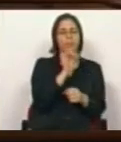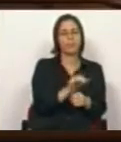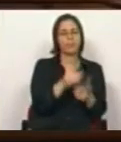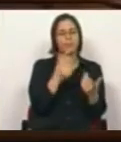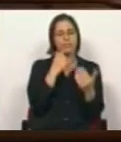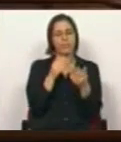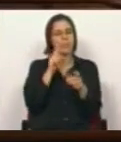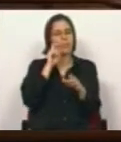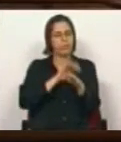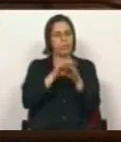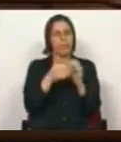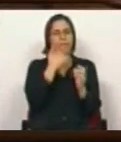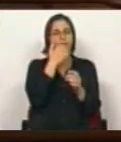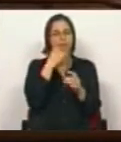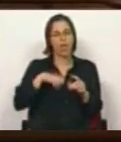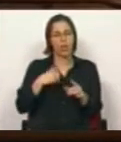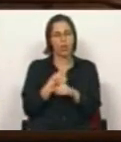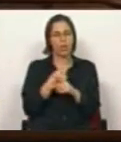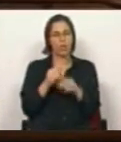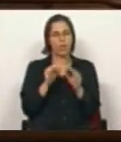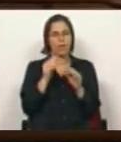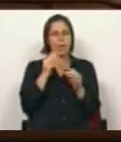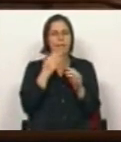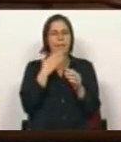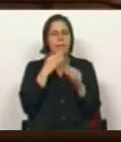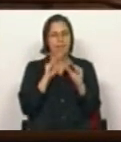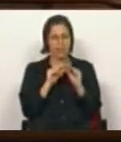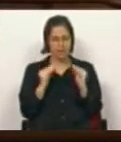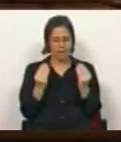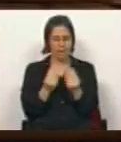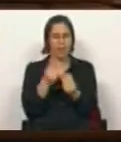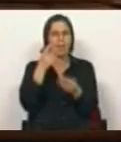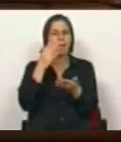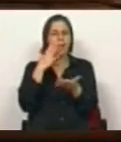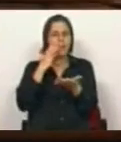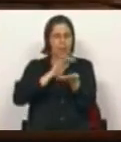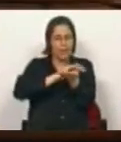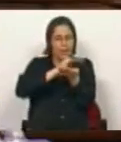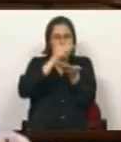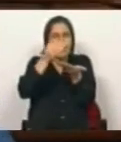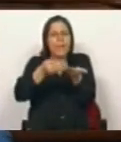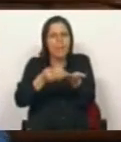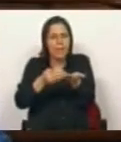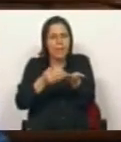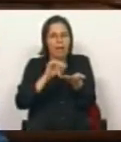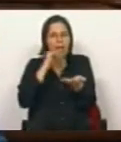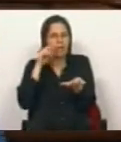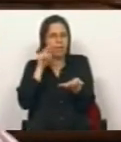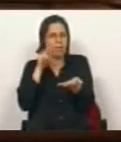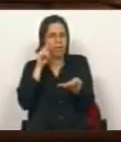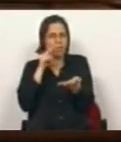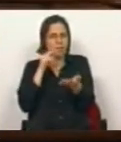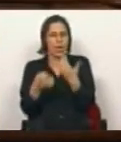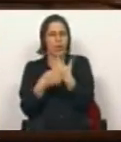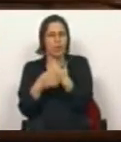ou acondicionamento de frutas e legumes em esferovite e revestidos a película aderente plástica convencional, frequentemente usada